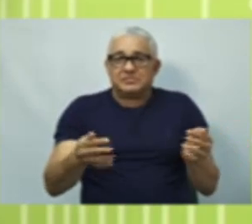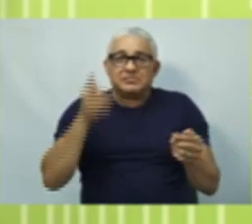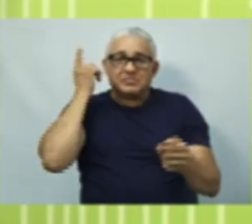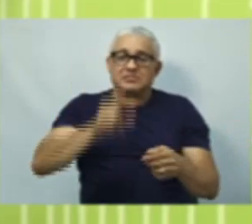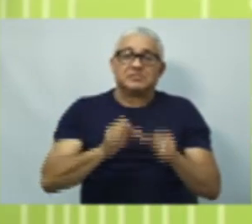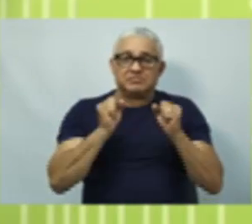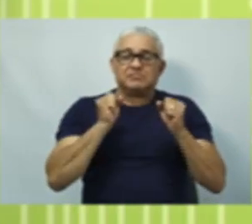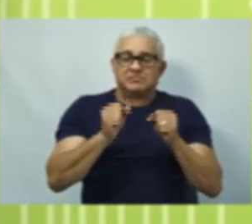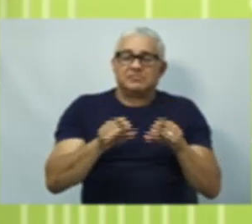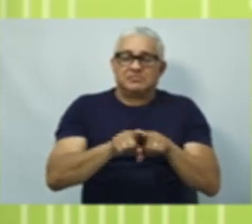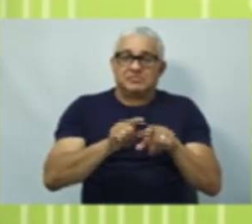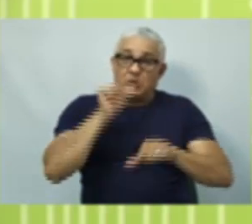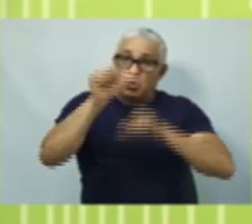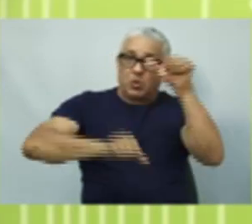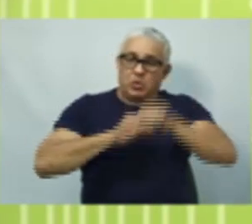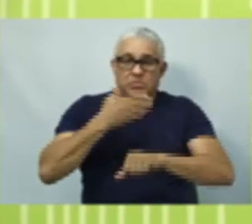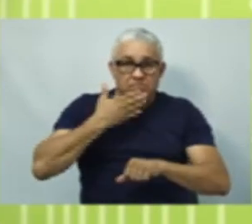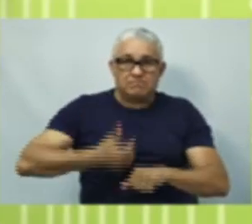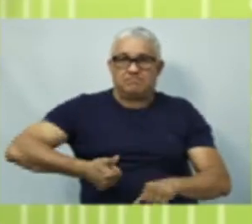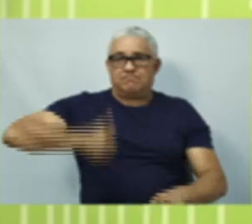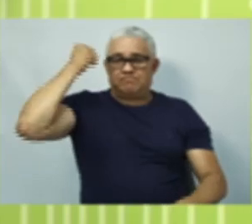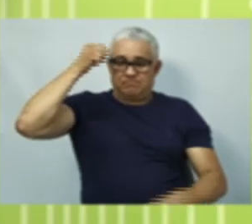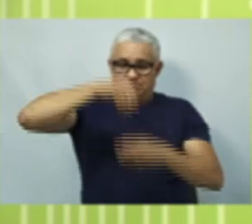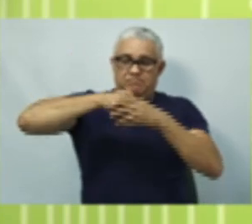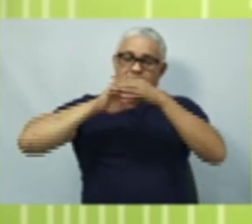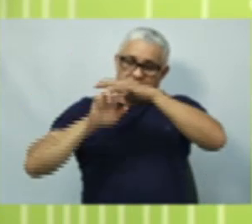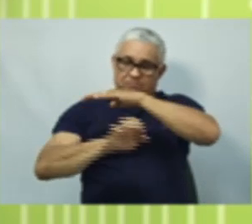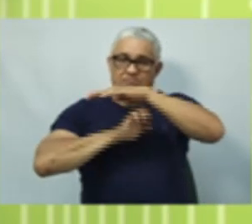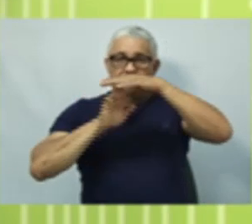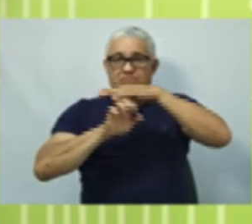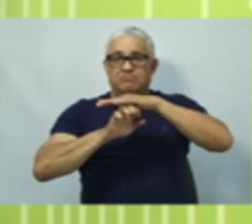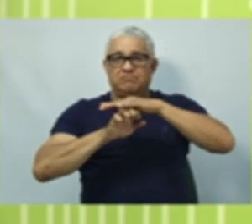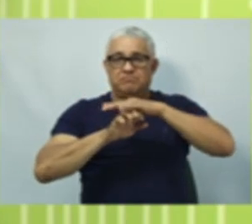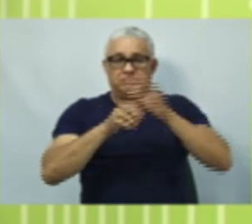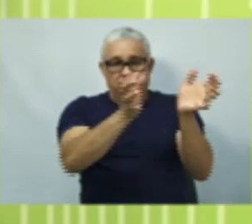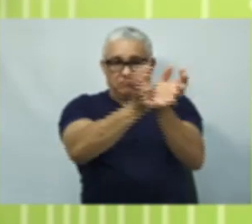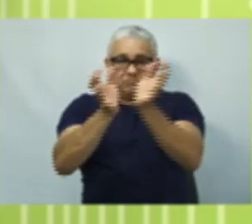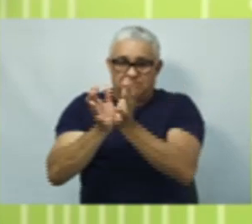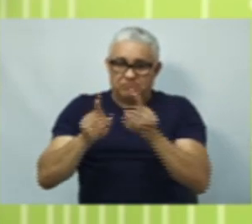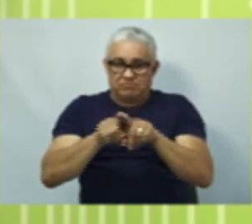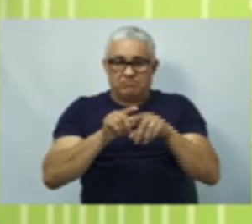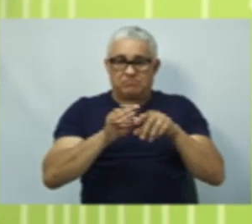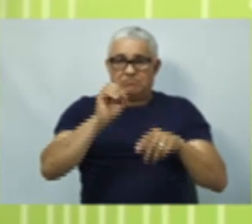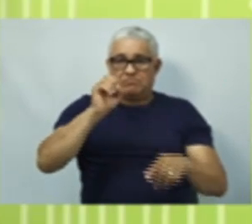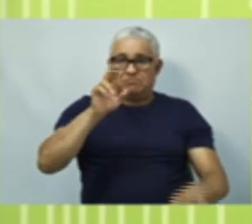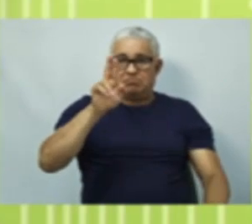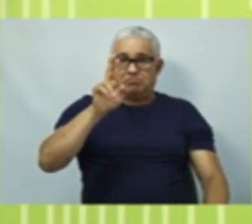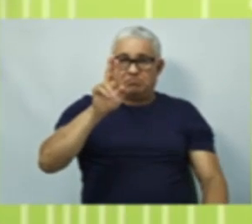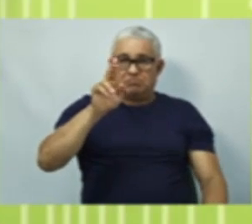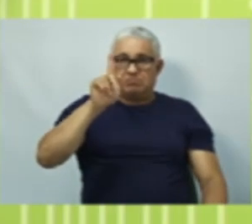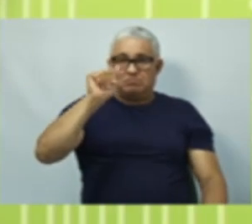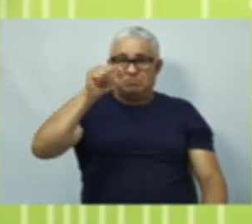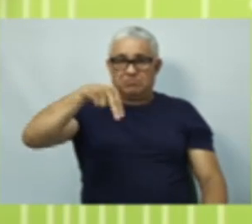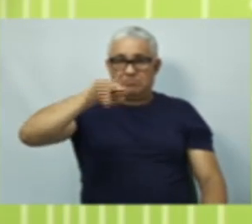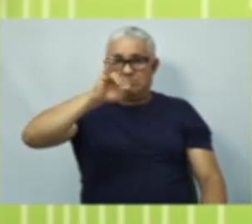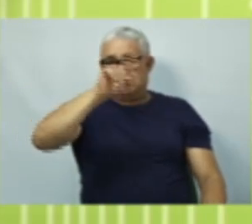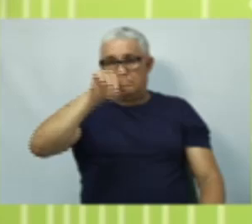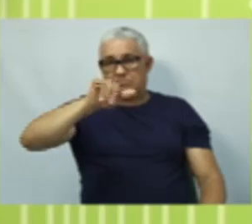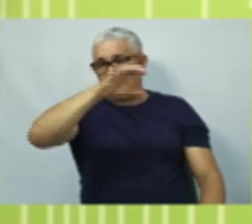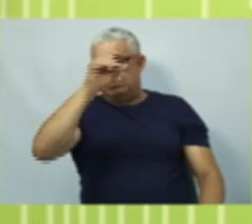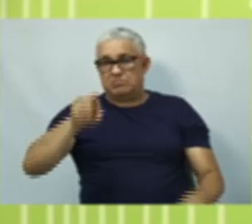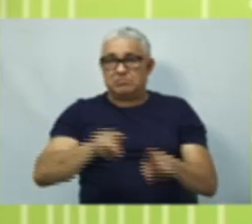pode estar melhorando a nossa equipe, melhorando a nossa organização. Falamos também nas nossas aulas sobre